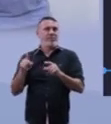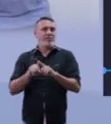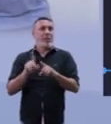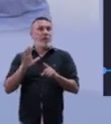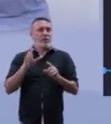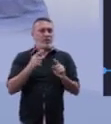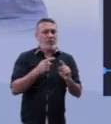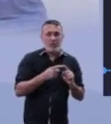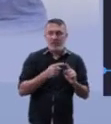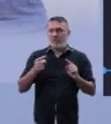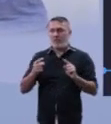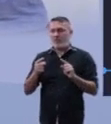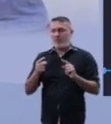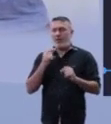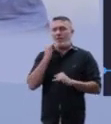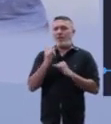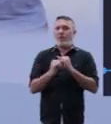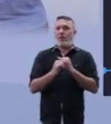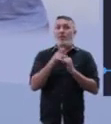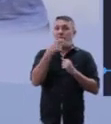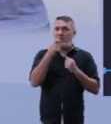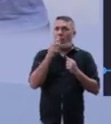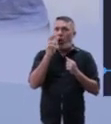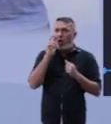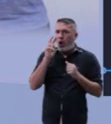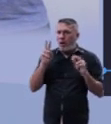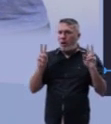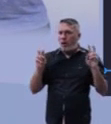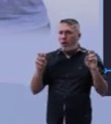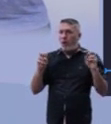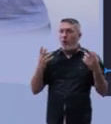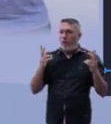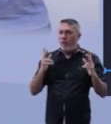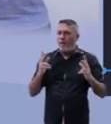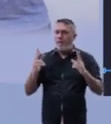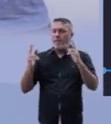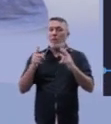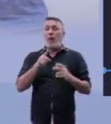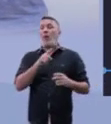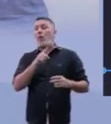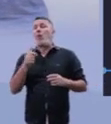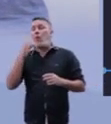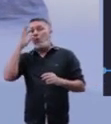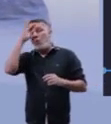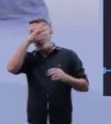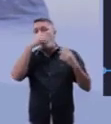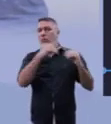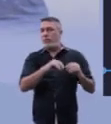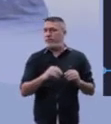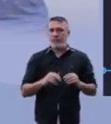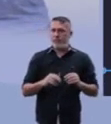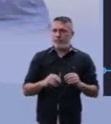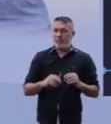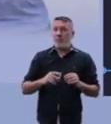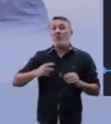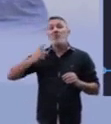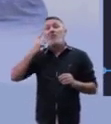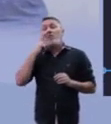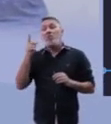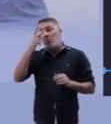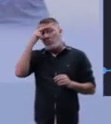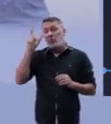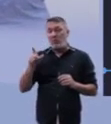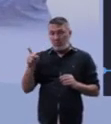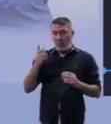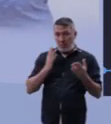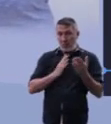e outras áreas assim. Então você precisa especificar dentro da sua redação. E será que o candidato que nós vamos analisar, ele